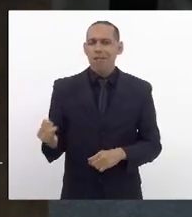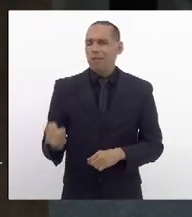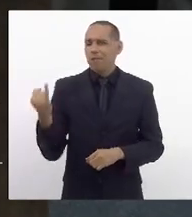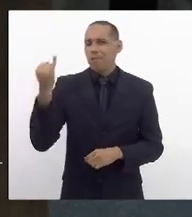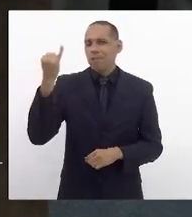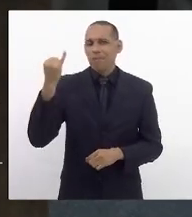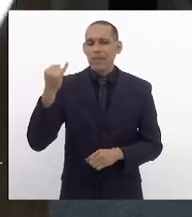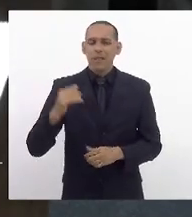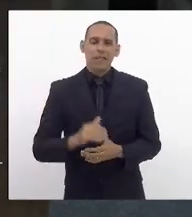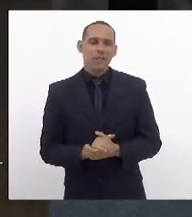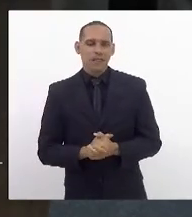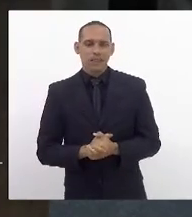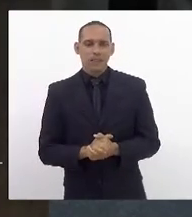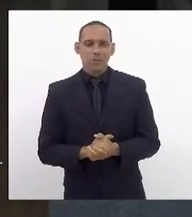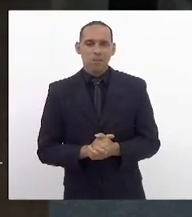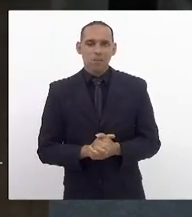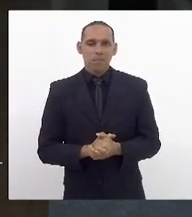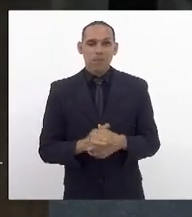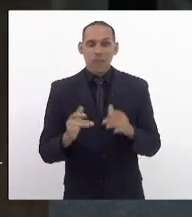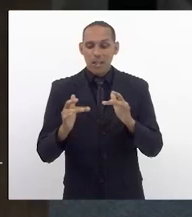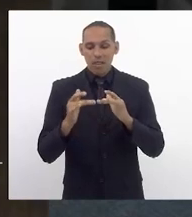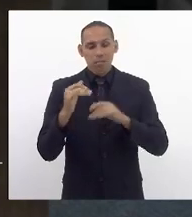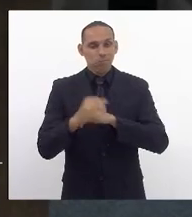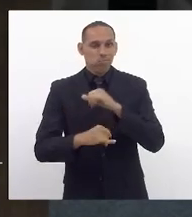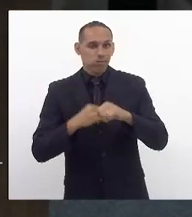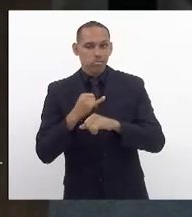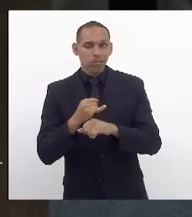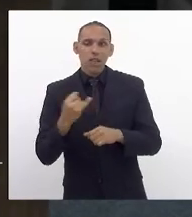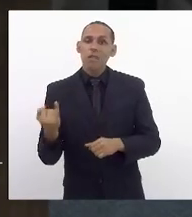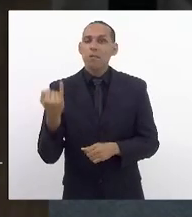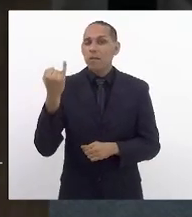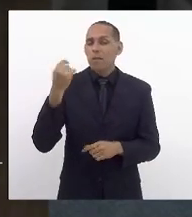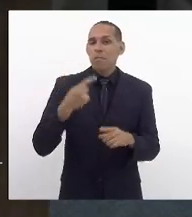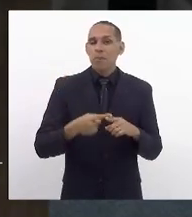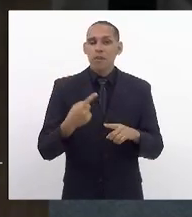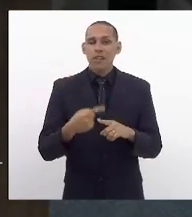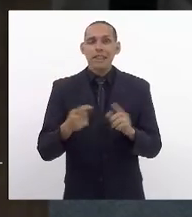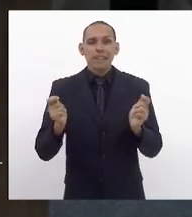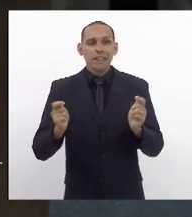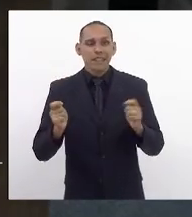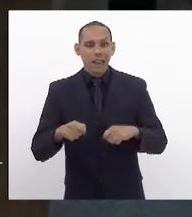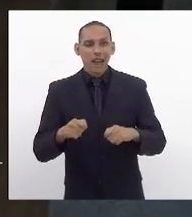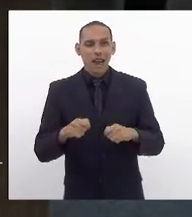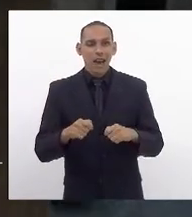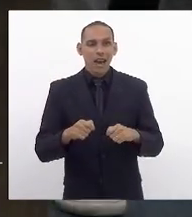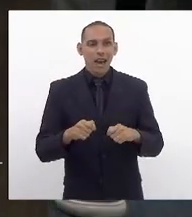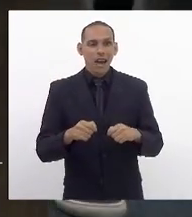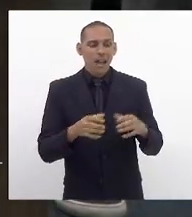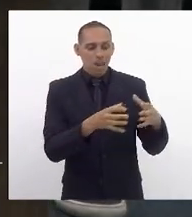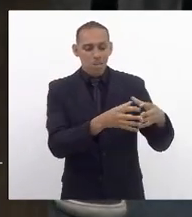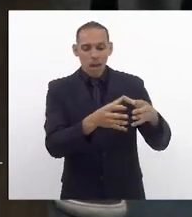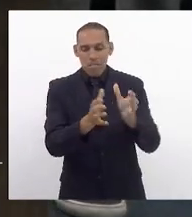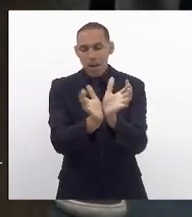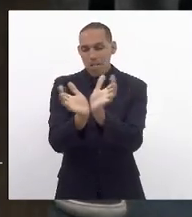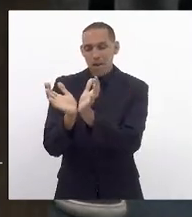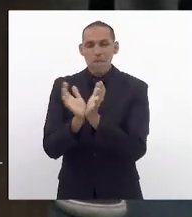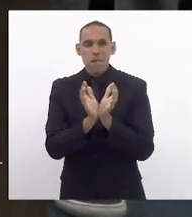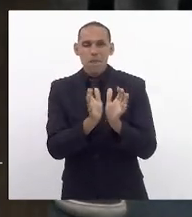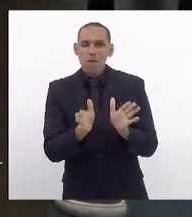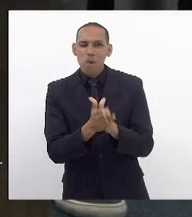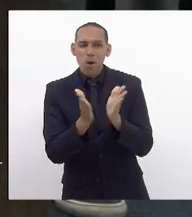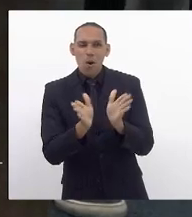essa ligação através da internet é importante porque permite aquelas classes mais pobres que têm acesso à